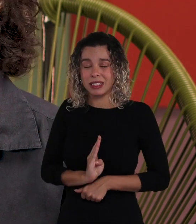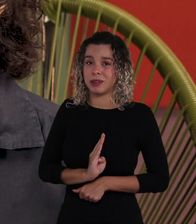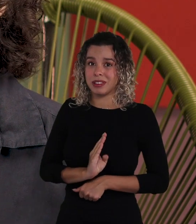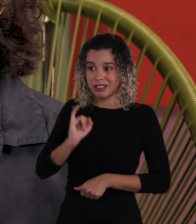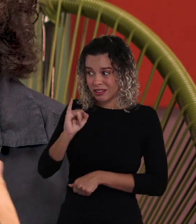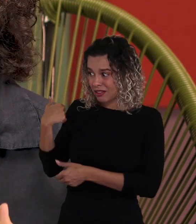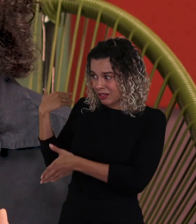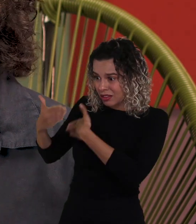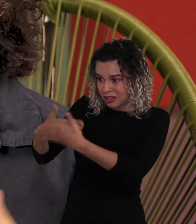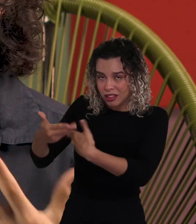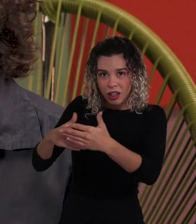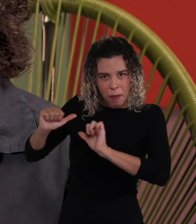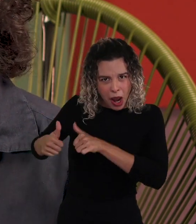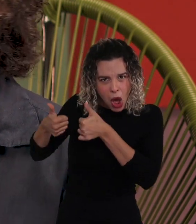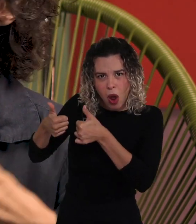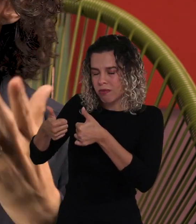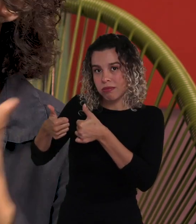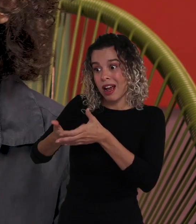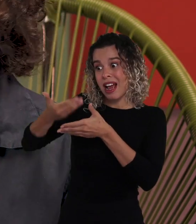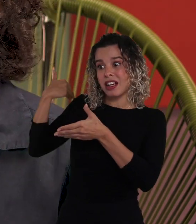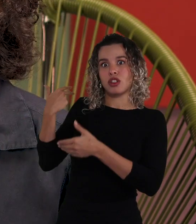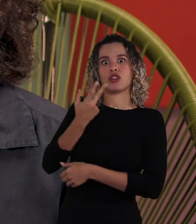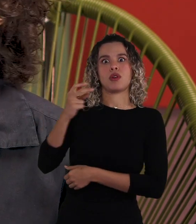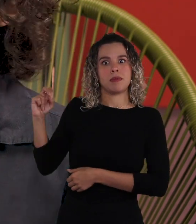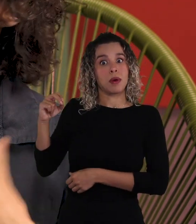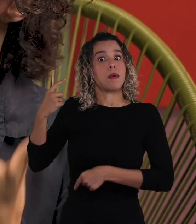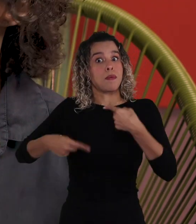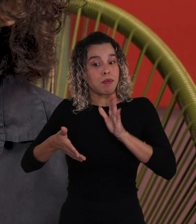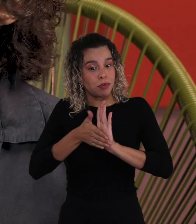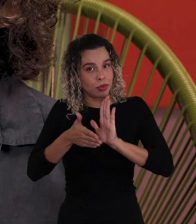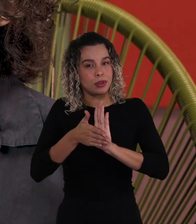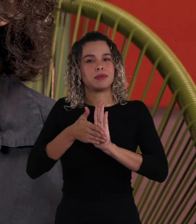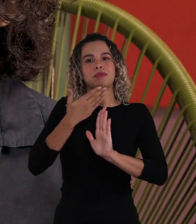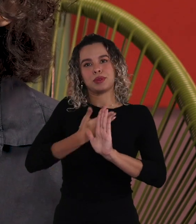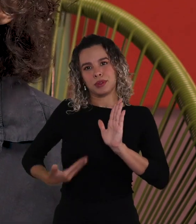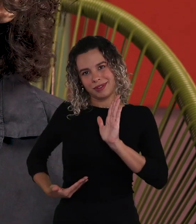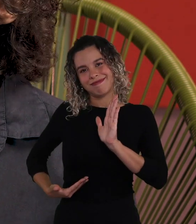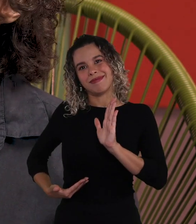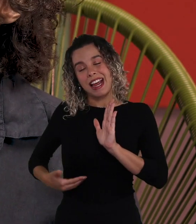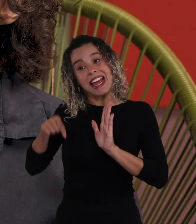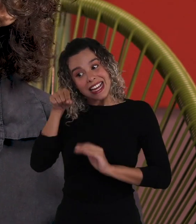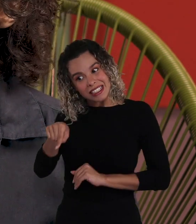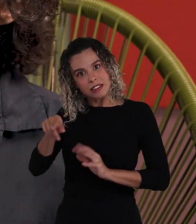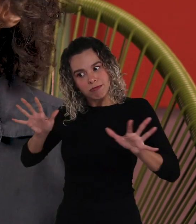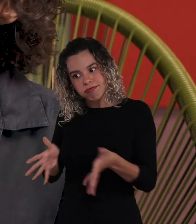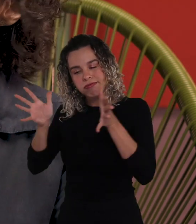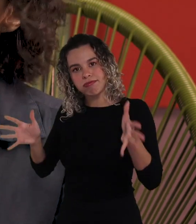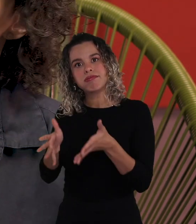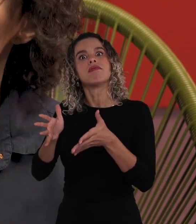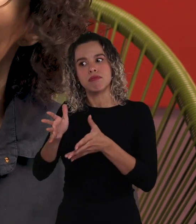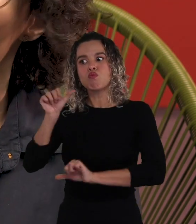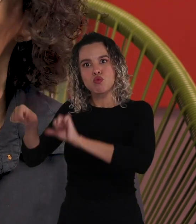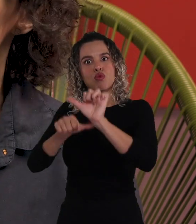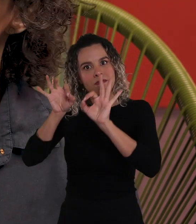Brasil. E se a gente viu uma melhora no começo dos anos 2000, graças a políticas públicas que fizeram